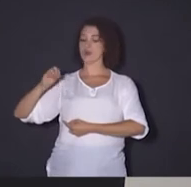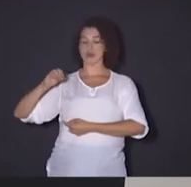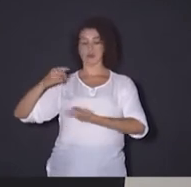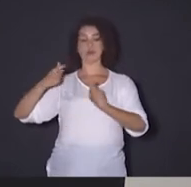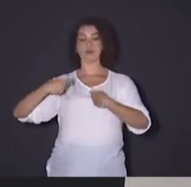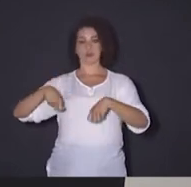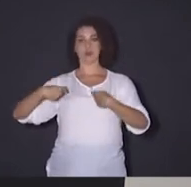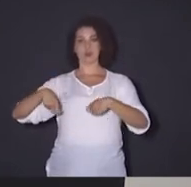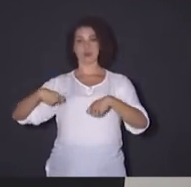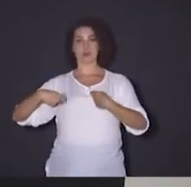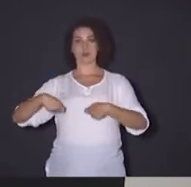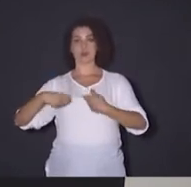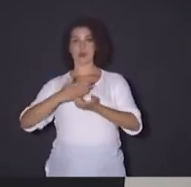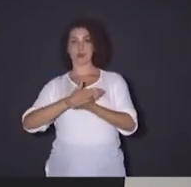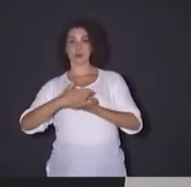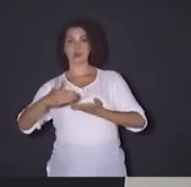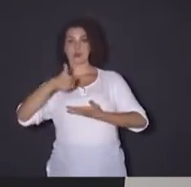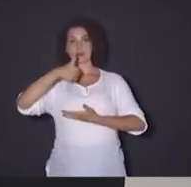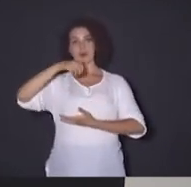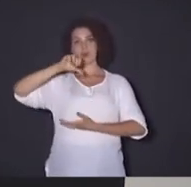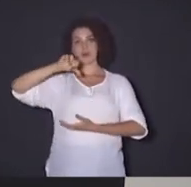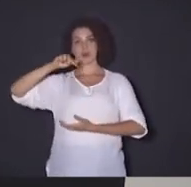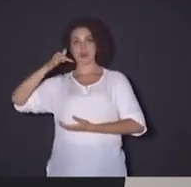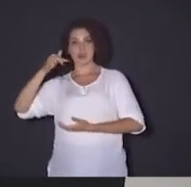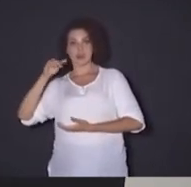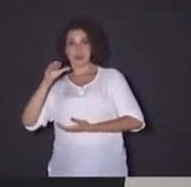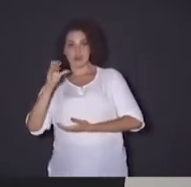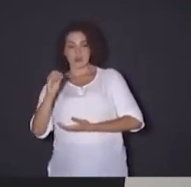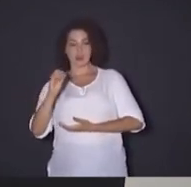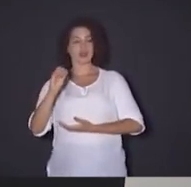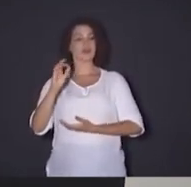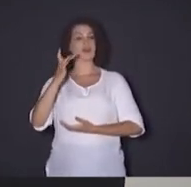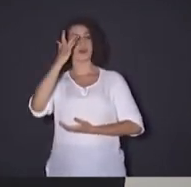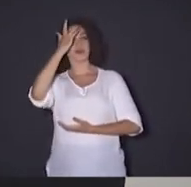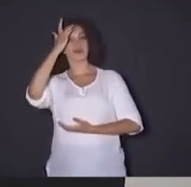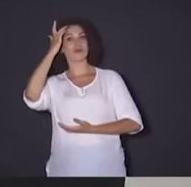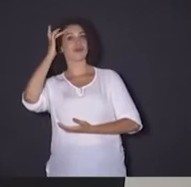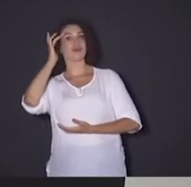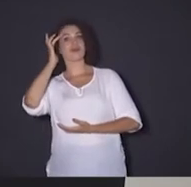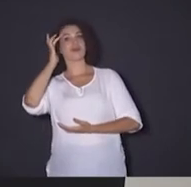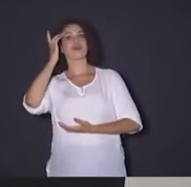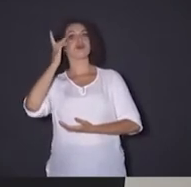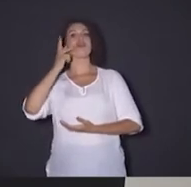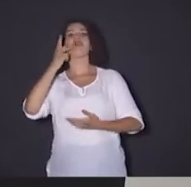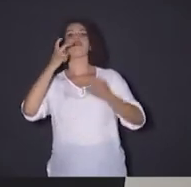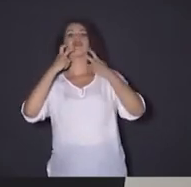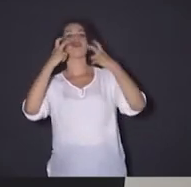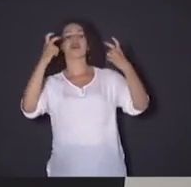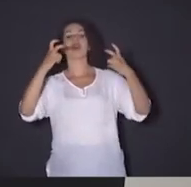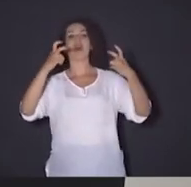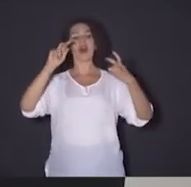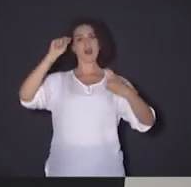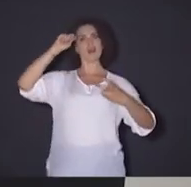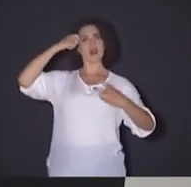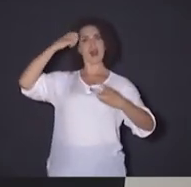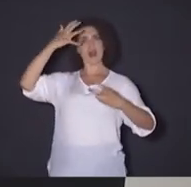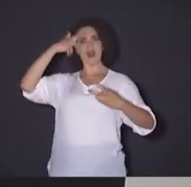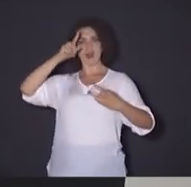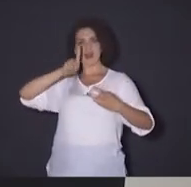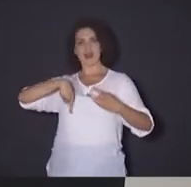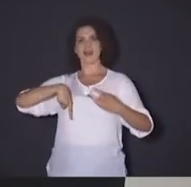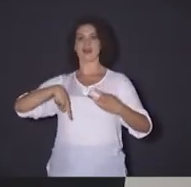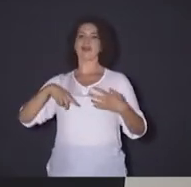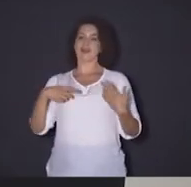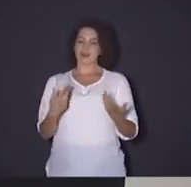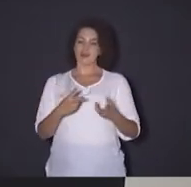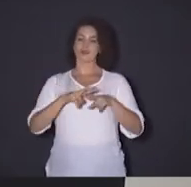geração do momento surgiu na década de 70 quando algum inteligente gritou black is beautiful e isso foi responsável por grandes